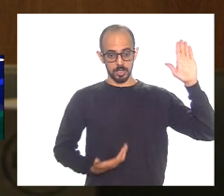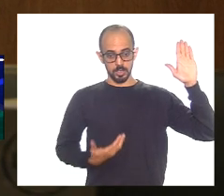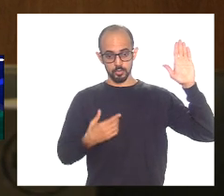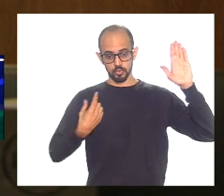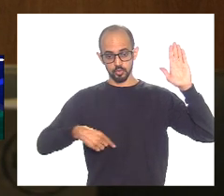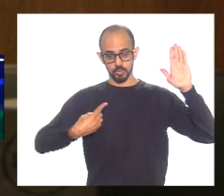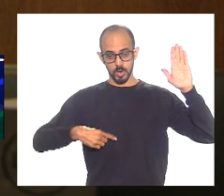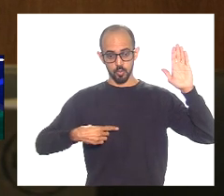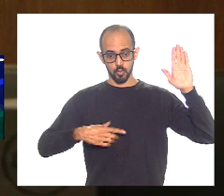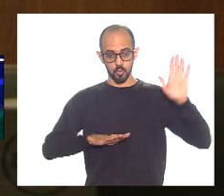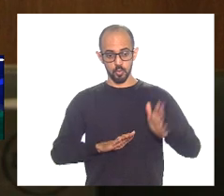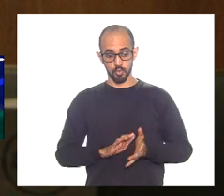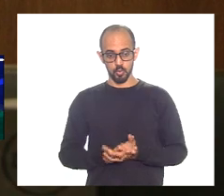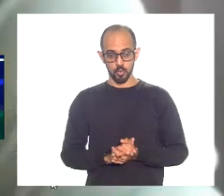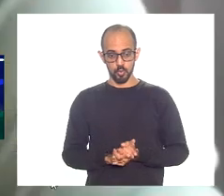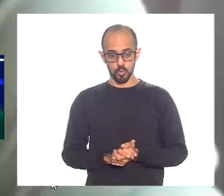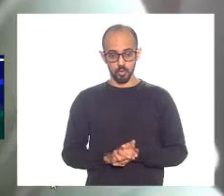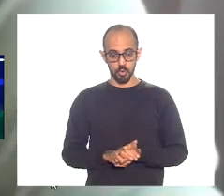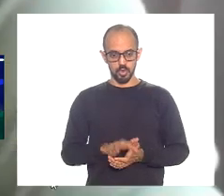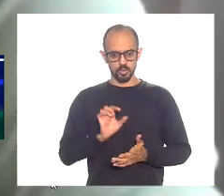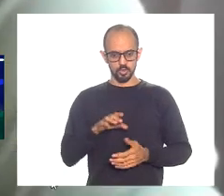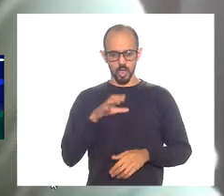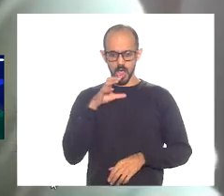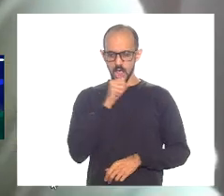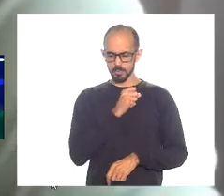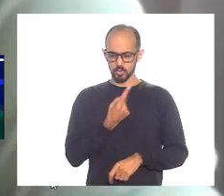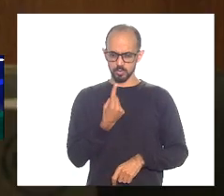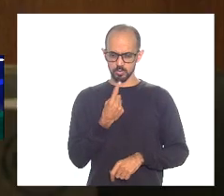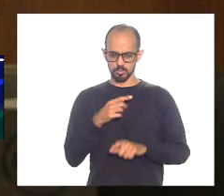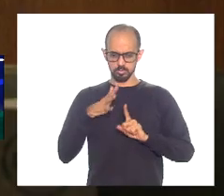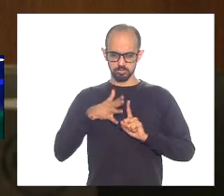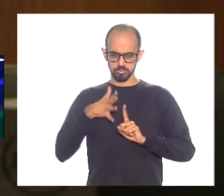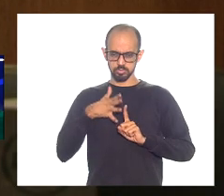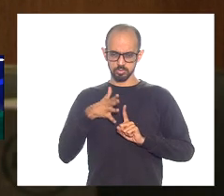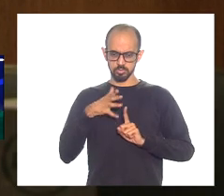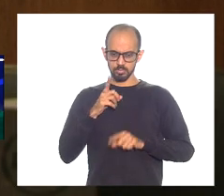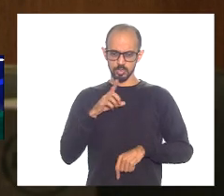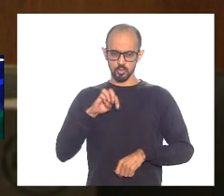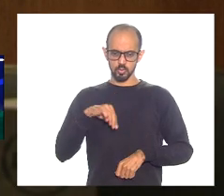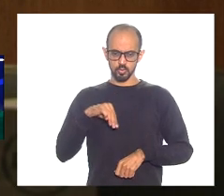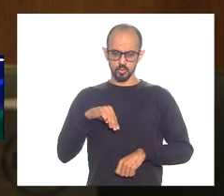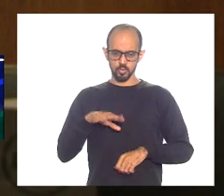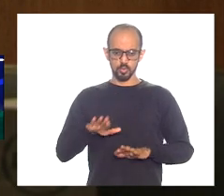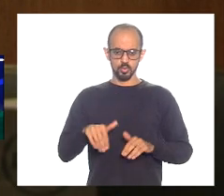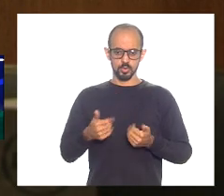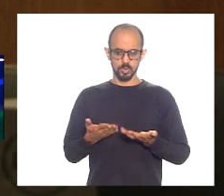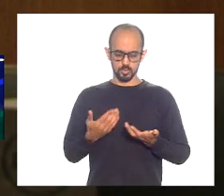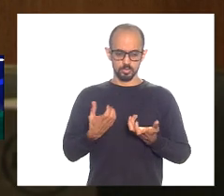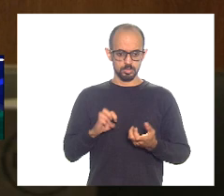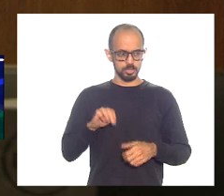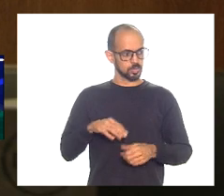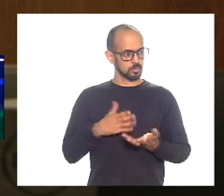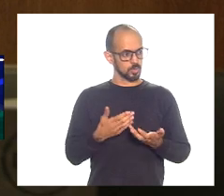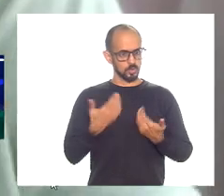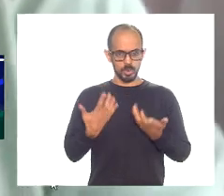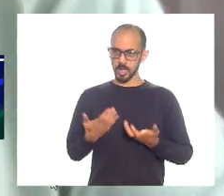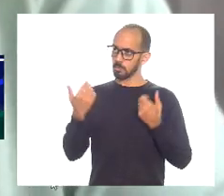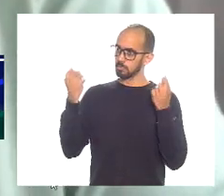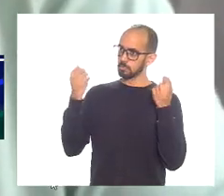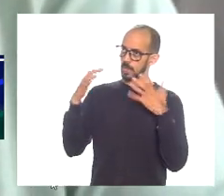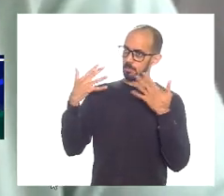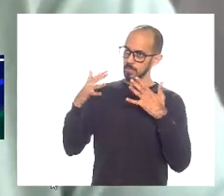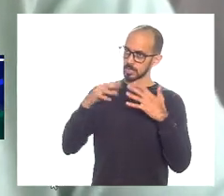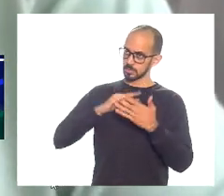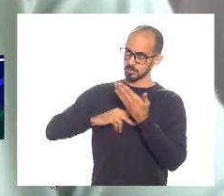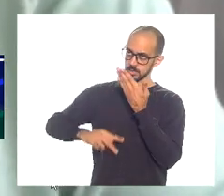Chico. Queria só dar uma palavra, um minutinho. Tá. Eu queria, senhor presidente, parabenizar. Eu tive a